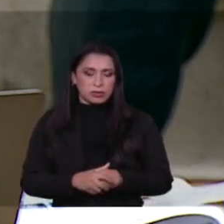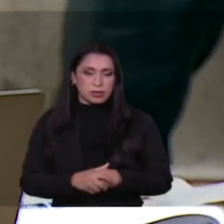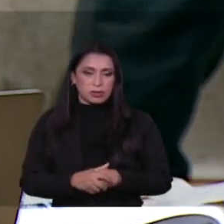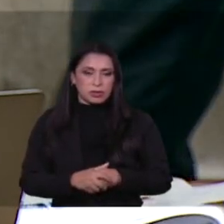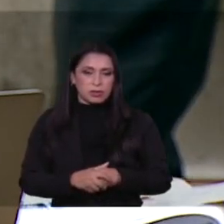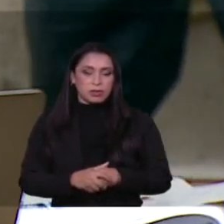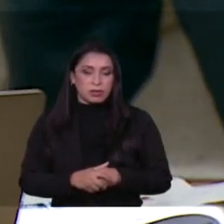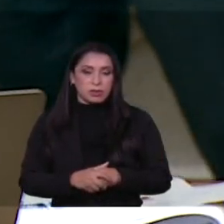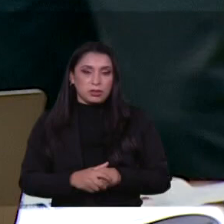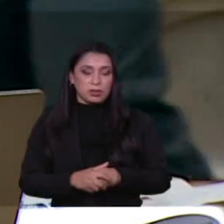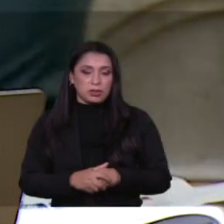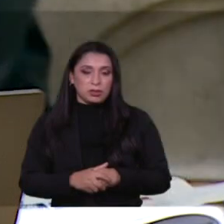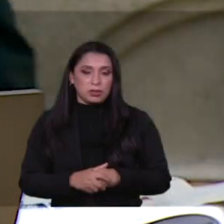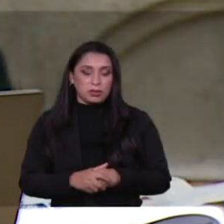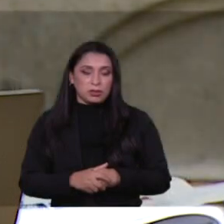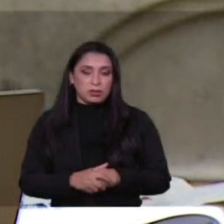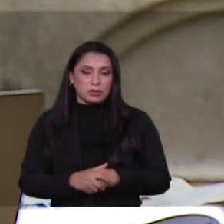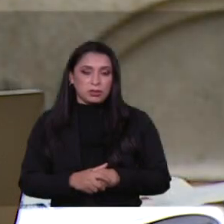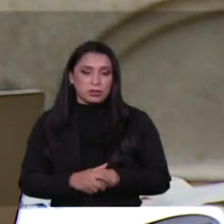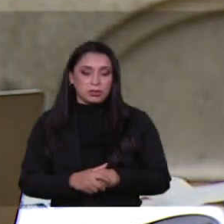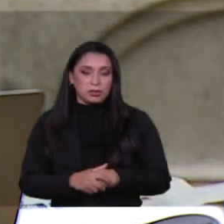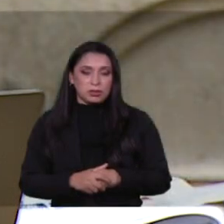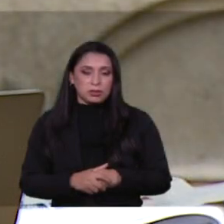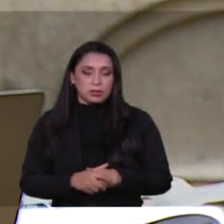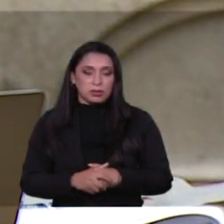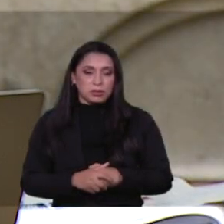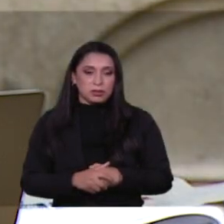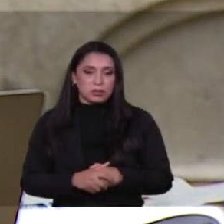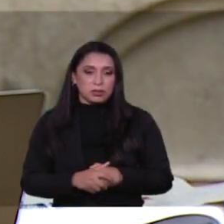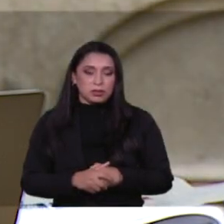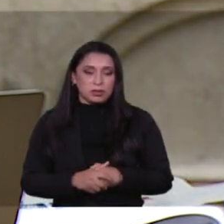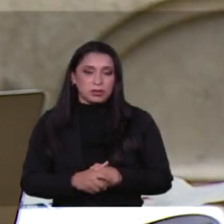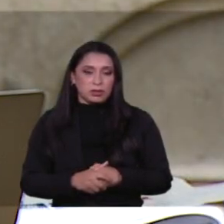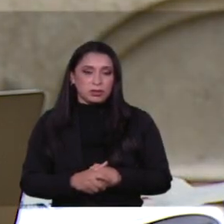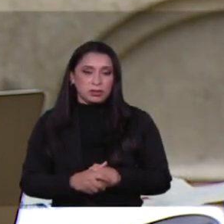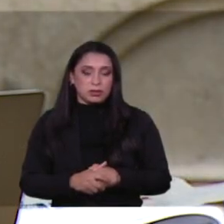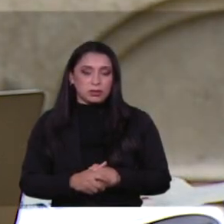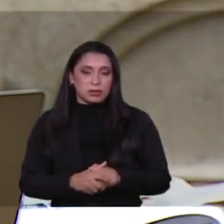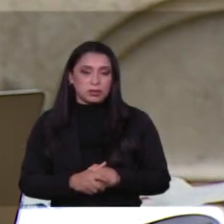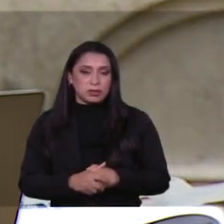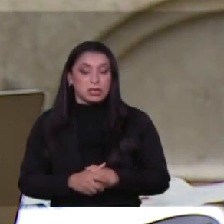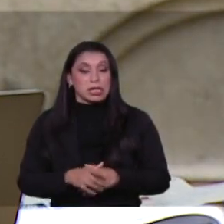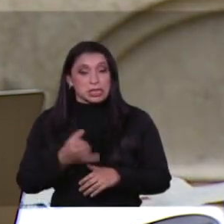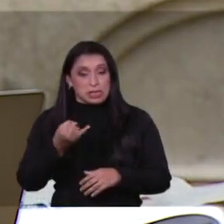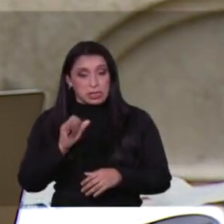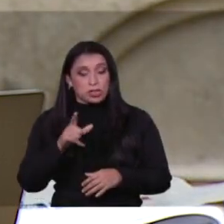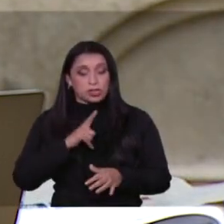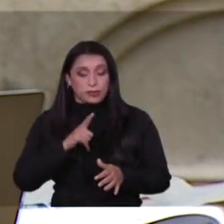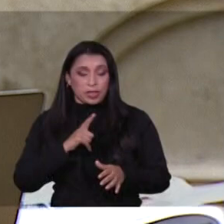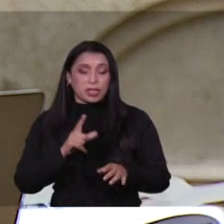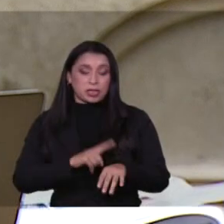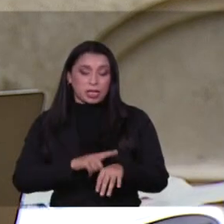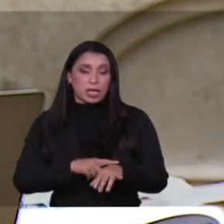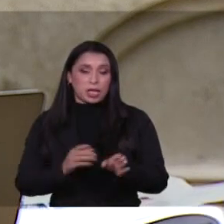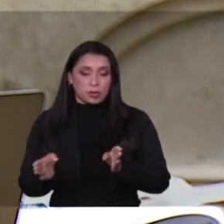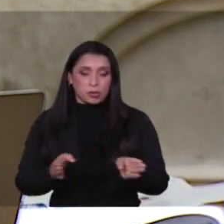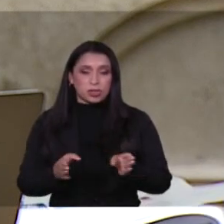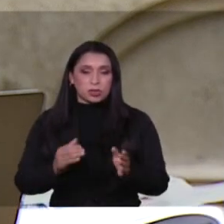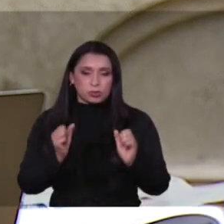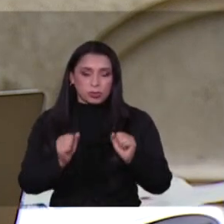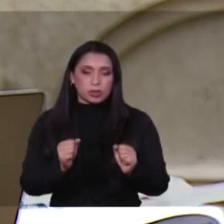Talvez eu coloque ainda um remanescente na pauta, apenas para ter certeza que, se sobrar tempo, a gente possa